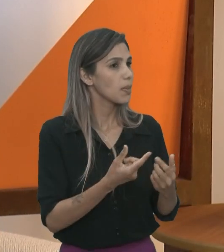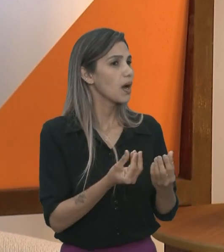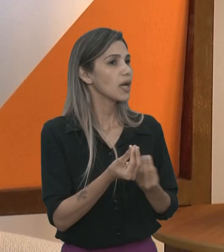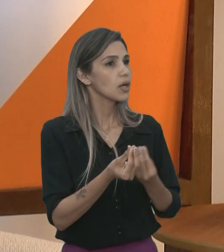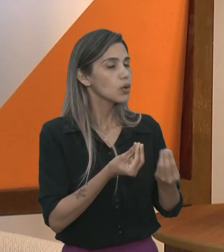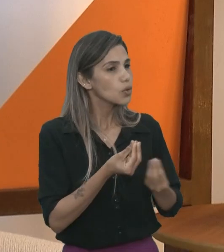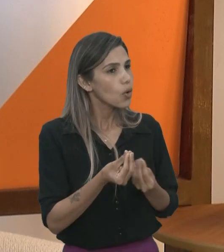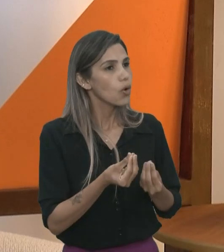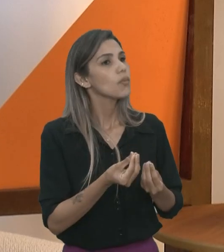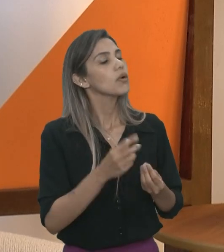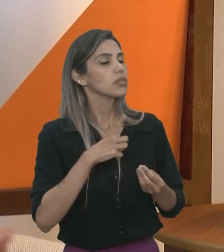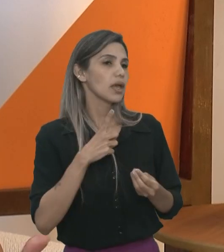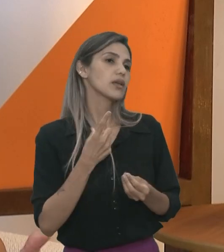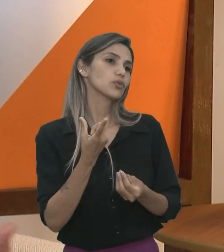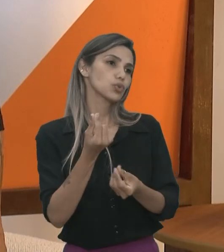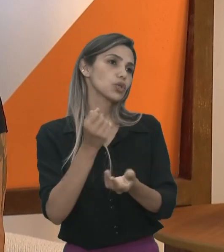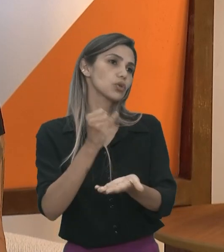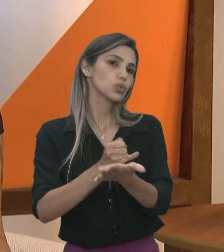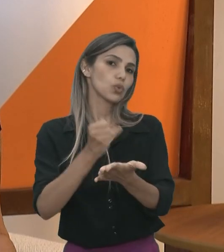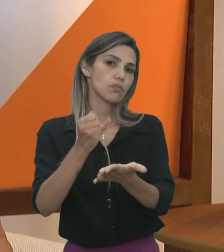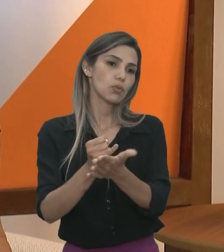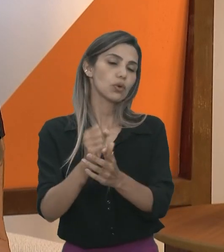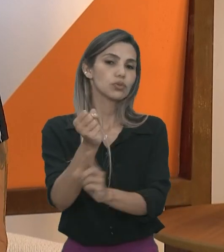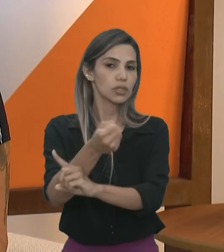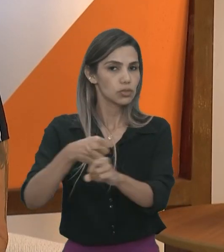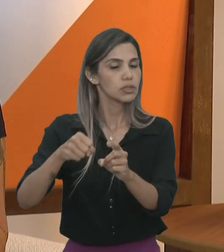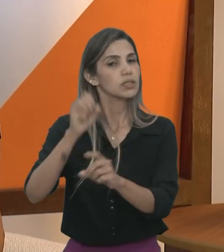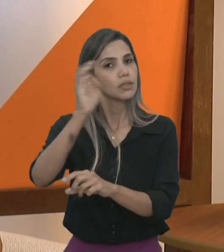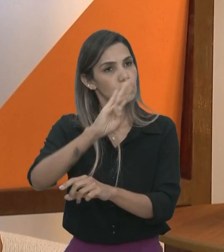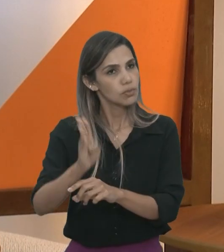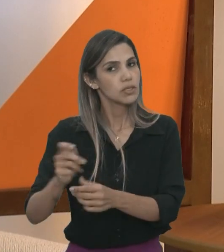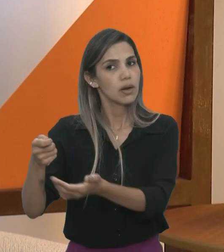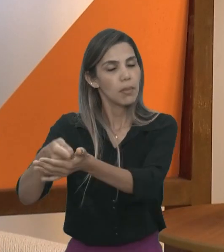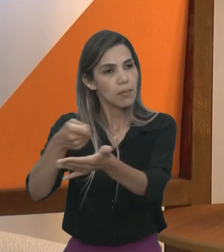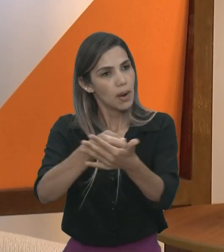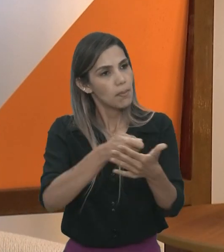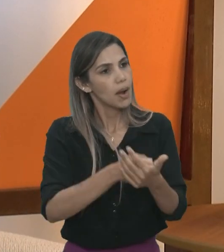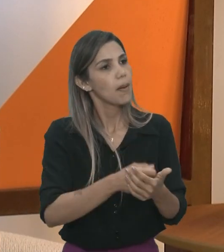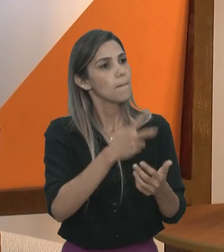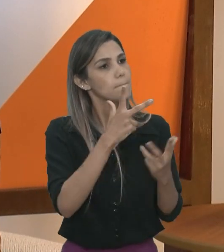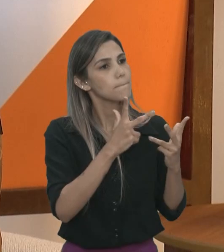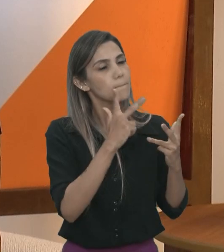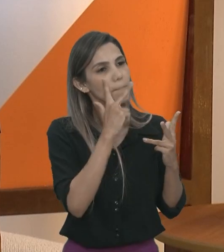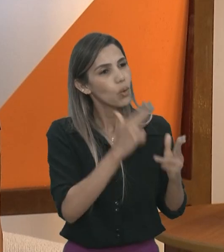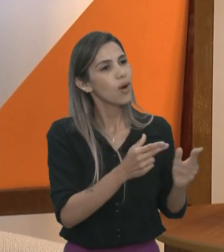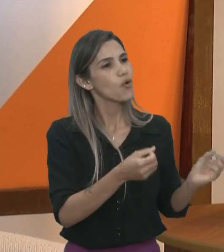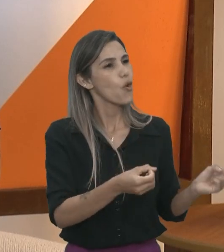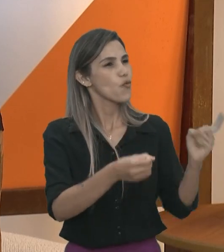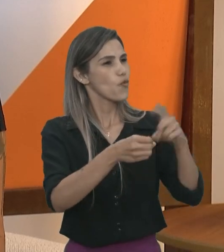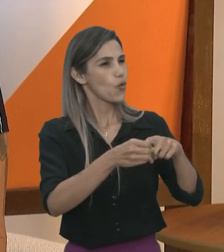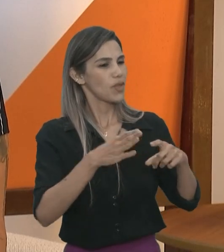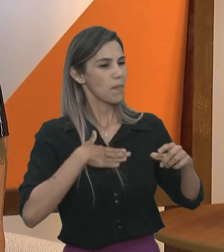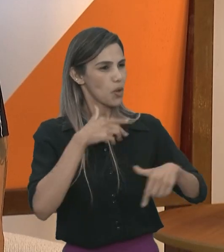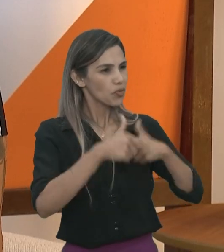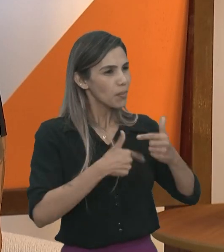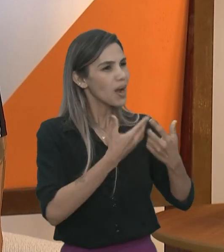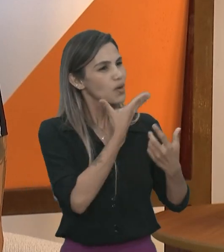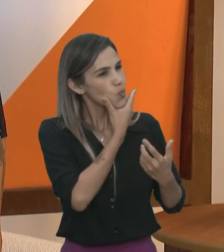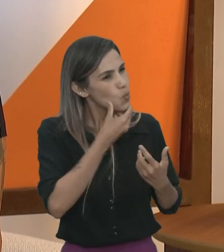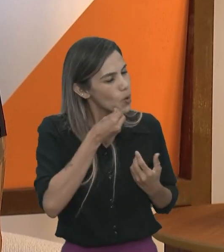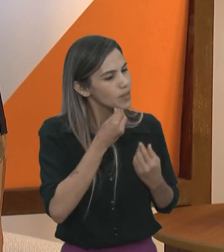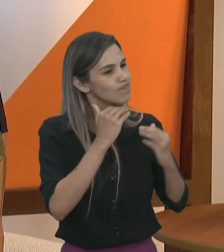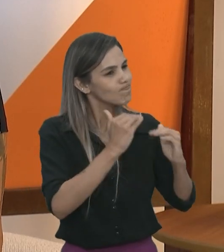paga. Então, nós temos uma obrigação moral, ética, né? De devolver à sociedade aquilo que nós recebemos. Então,